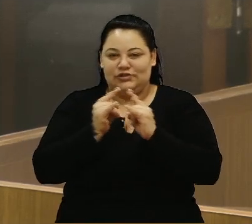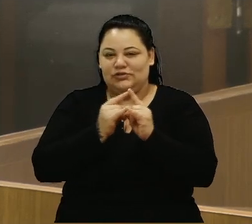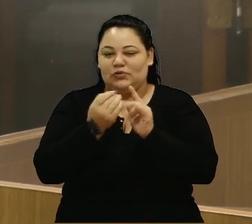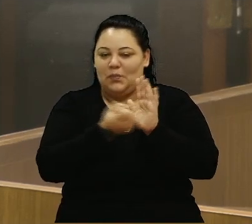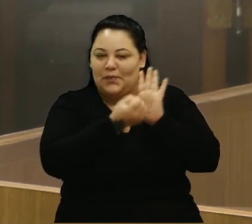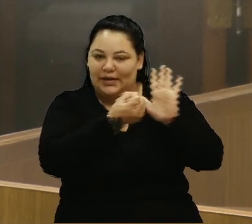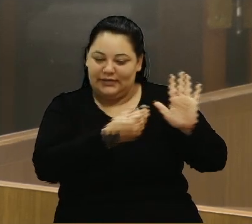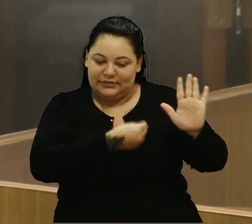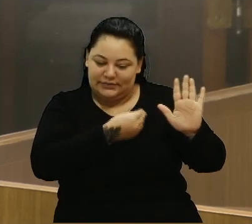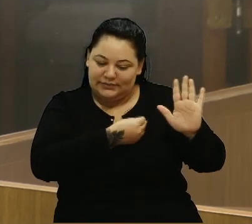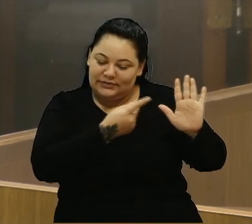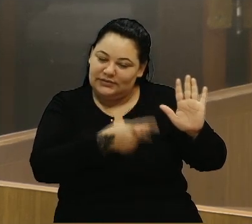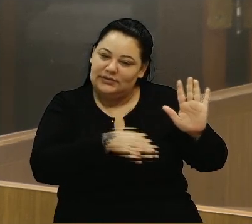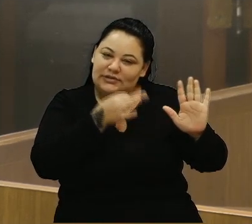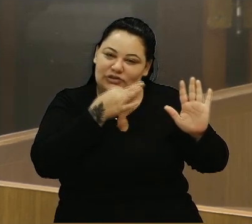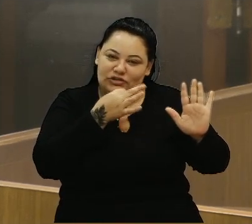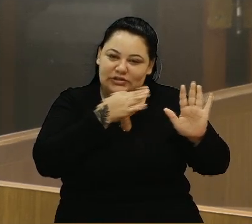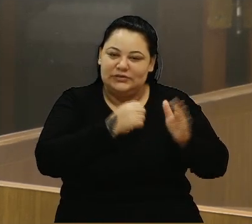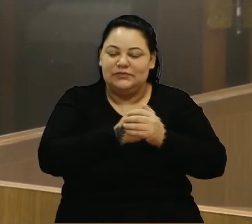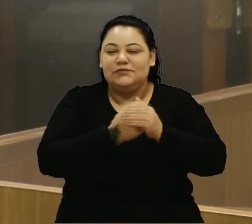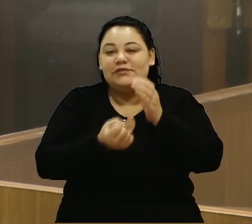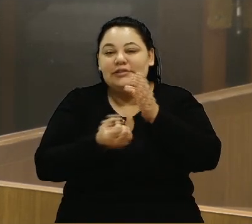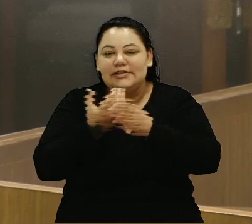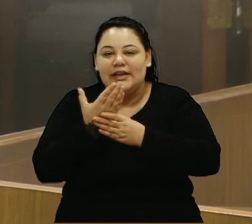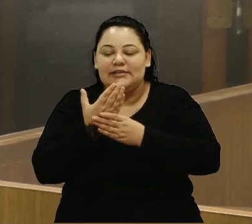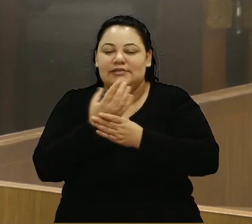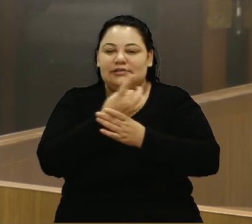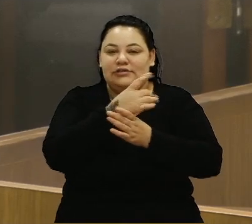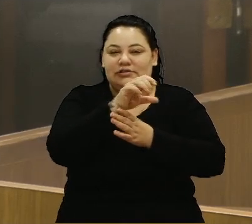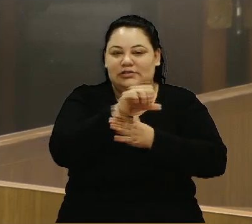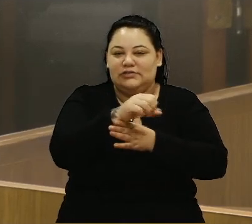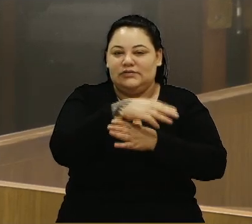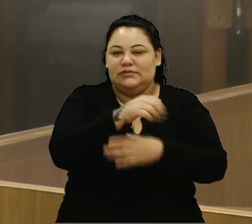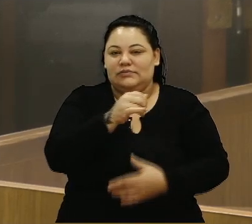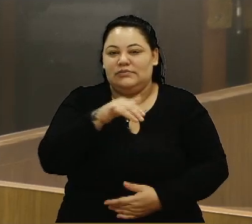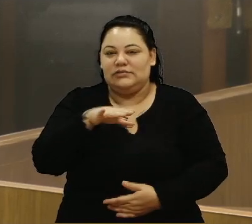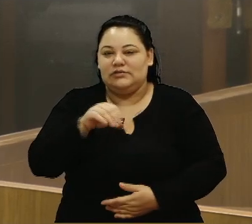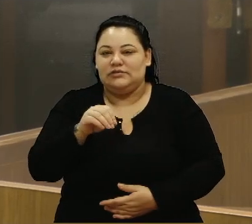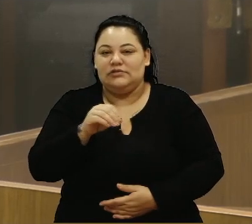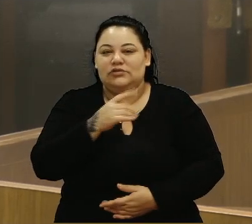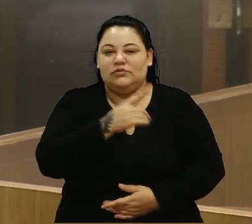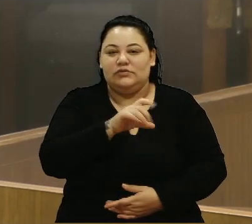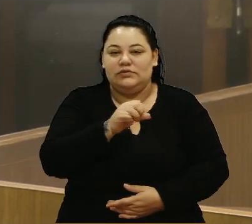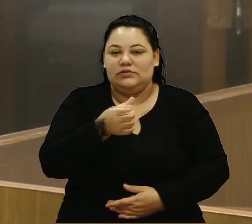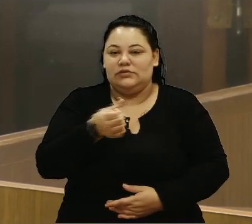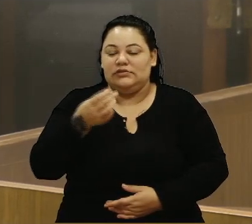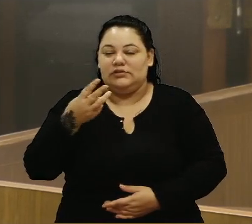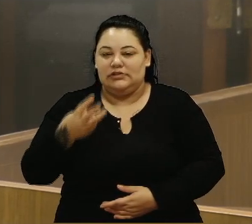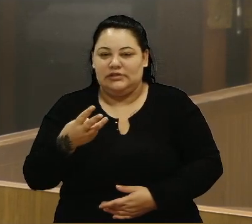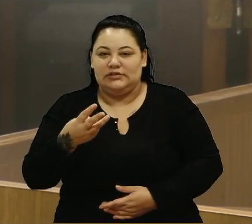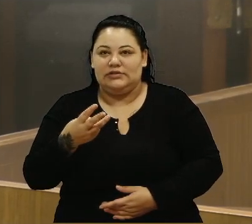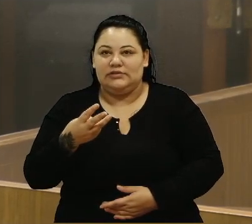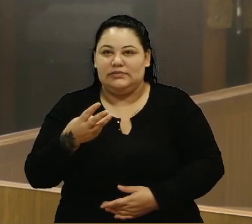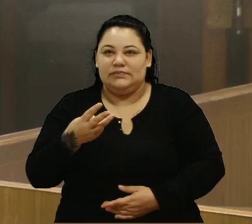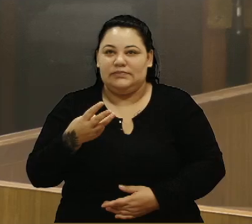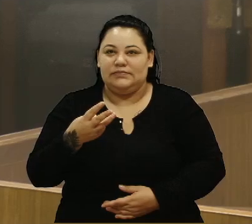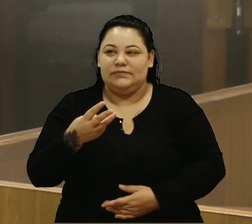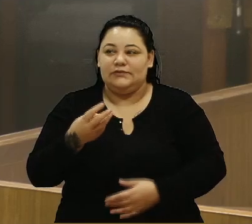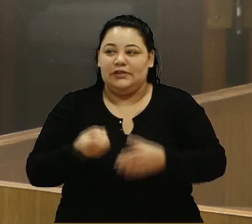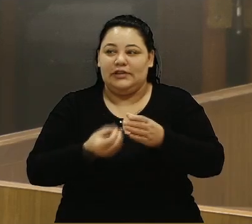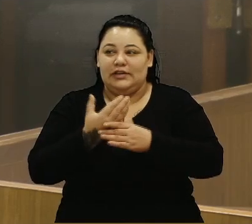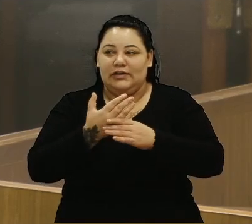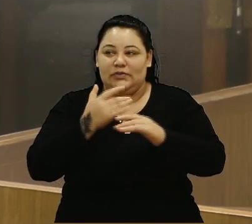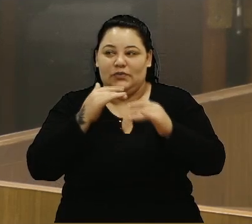Caxias do Sul. Foi fundada em 19 de maio de 1963, nasce o movimento